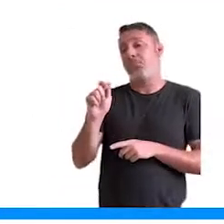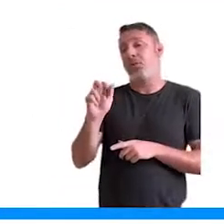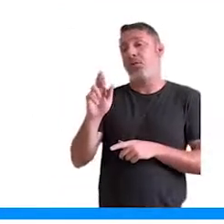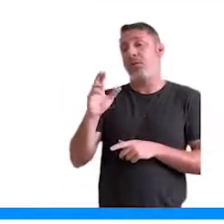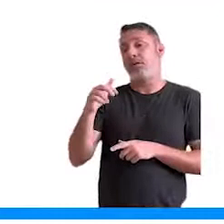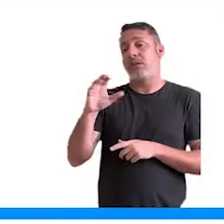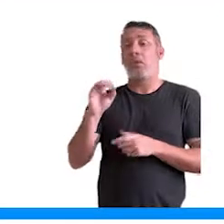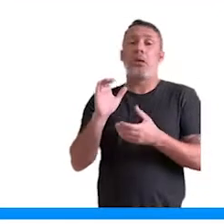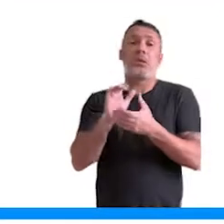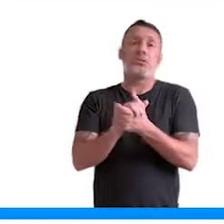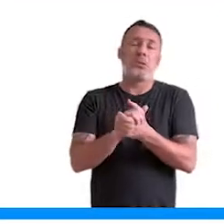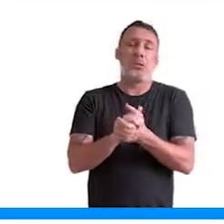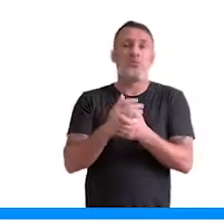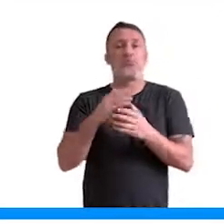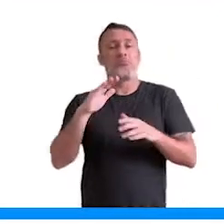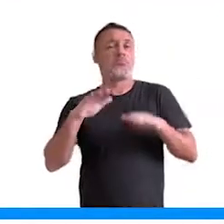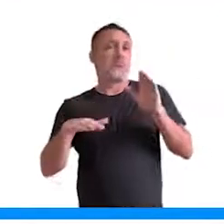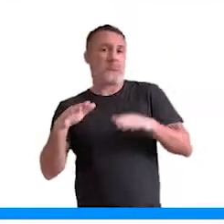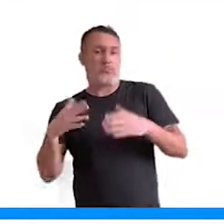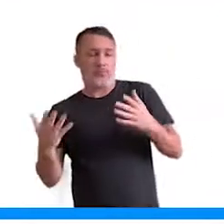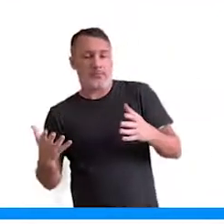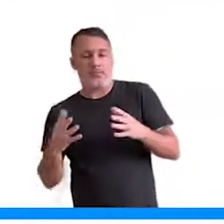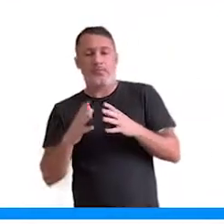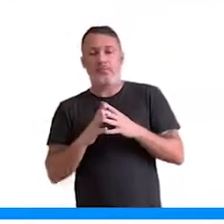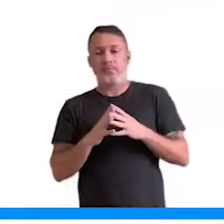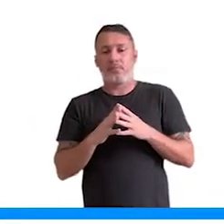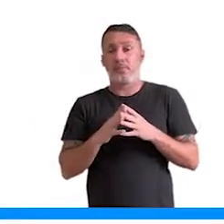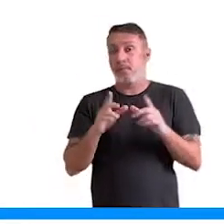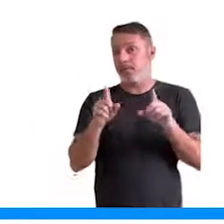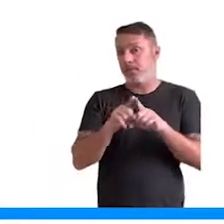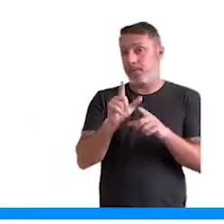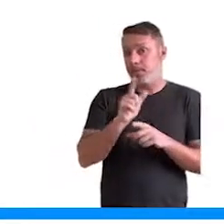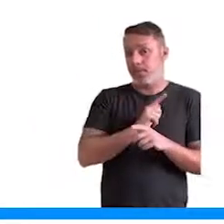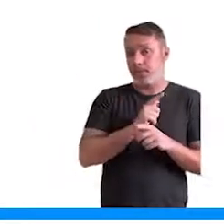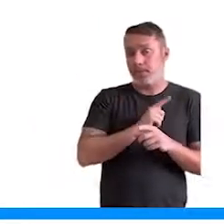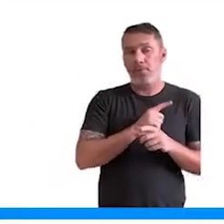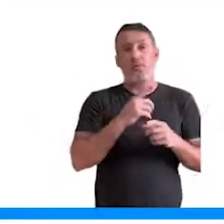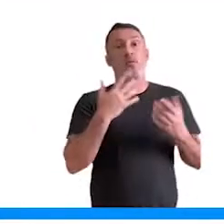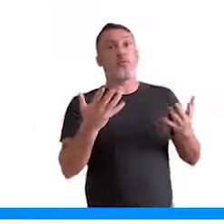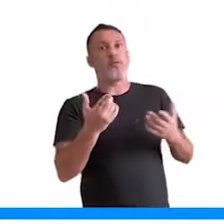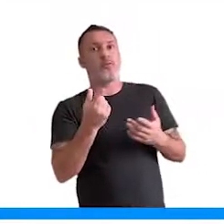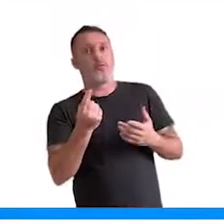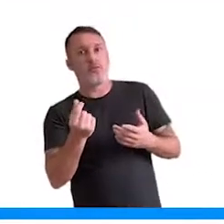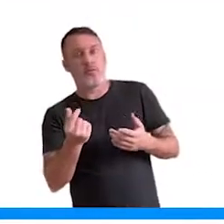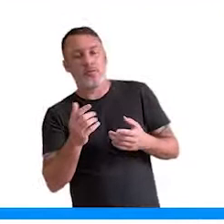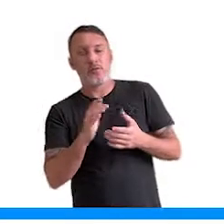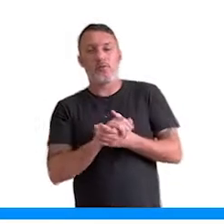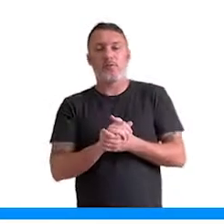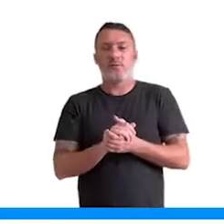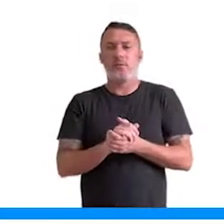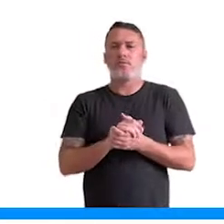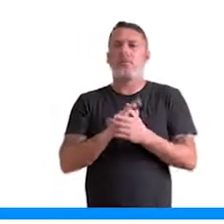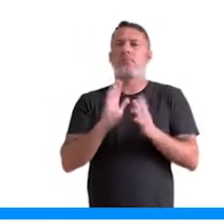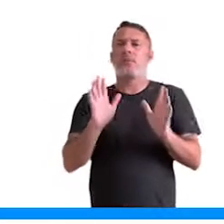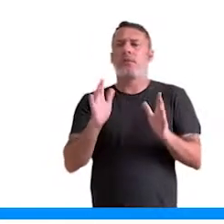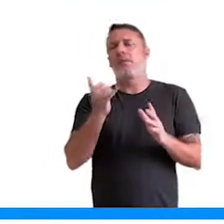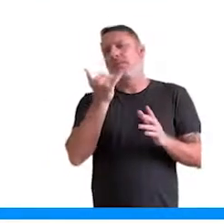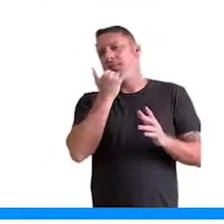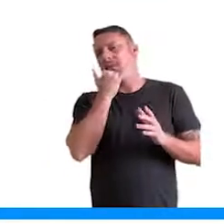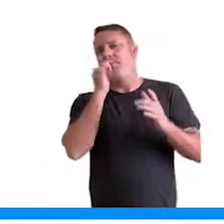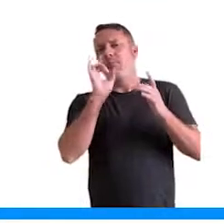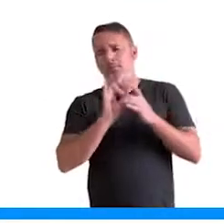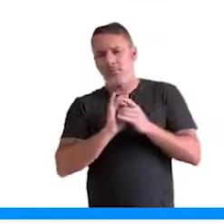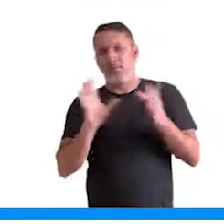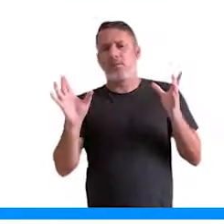parceiro, pareja, parceiro, ou casal, pode ser pareja, casal ou parceiro, bien? Quando tenha tal dinheiro,